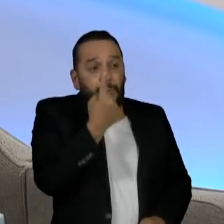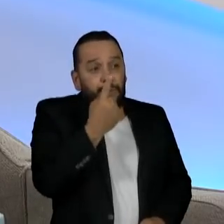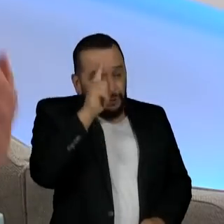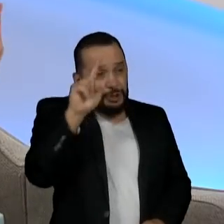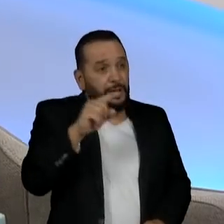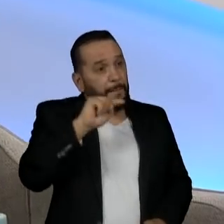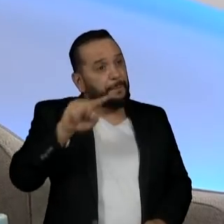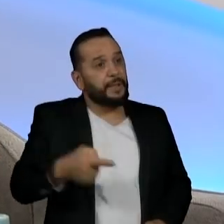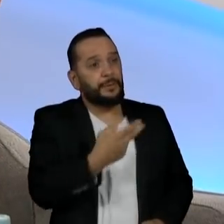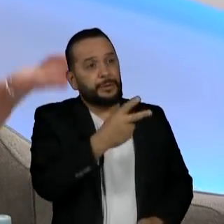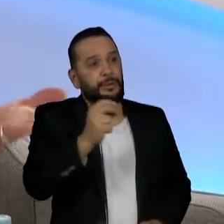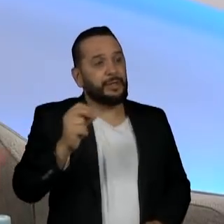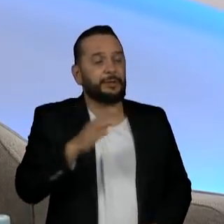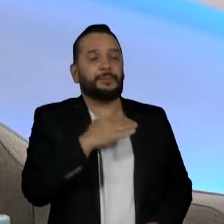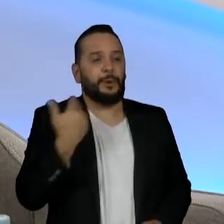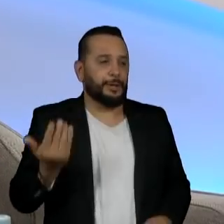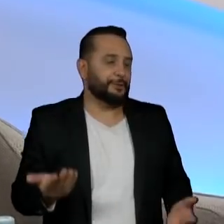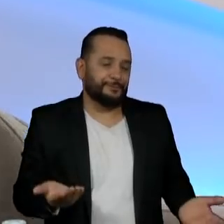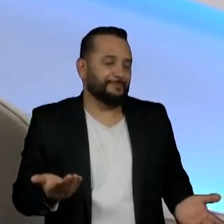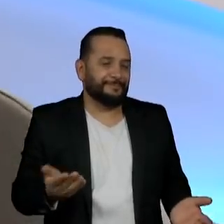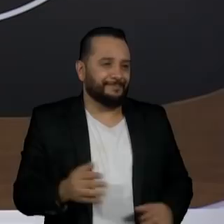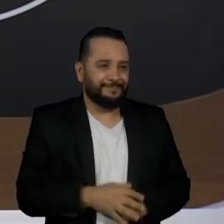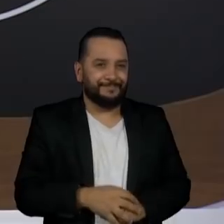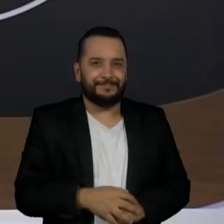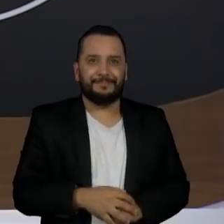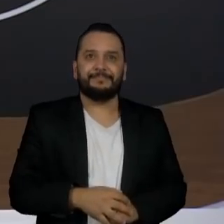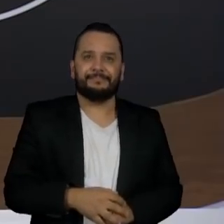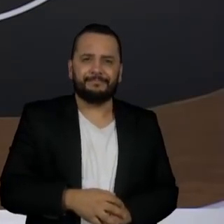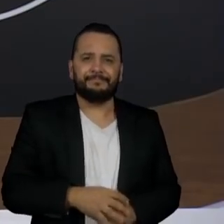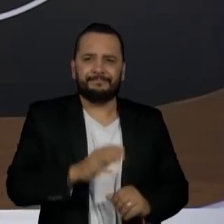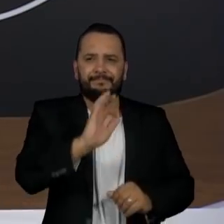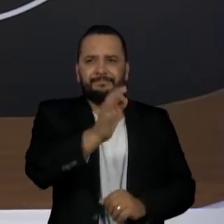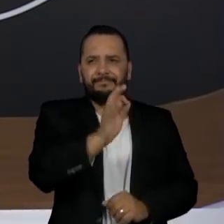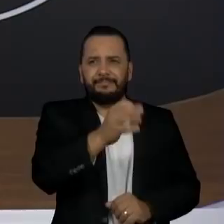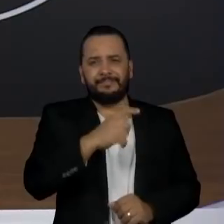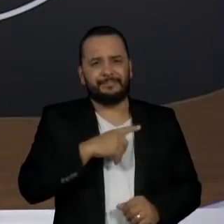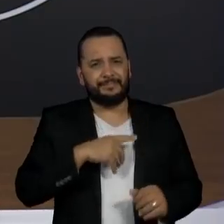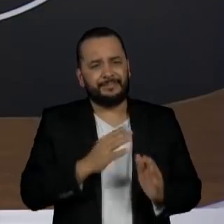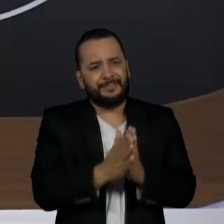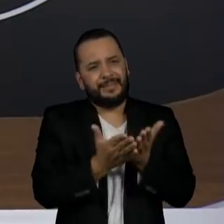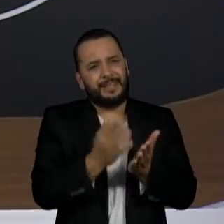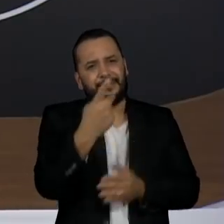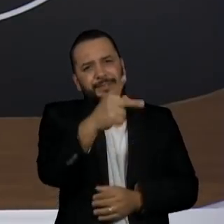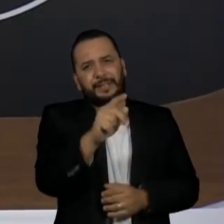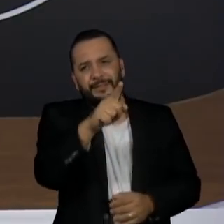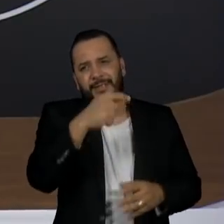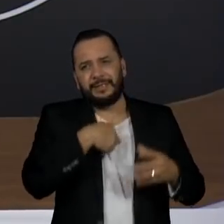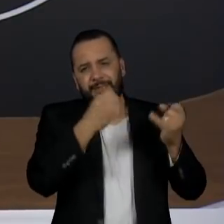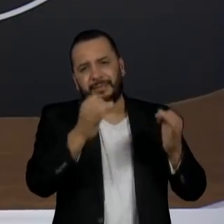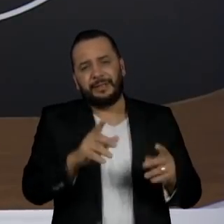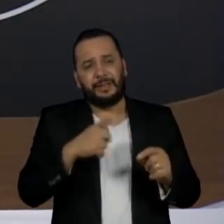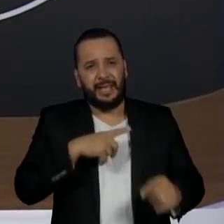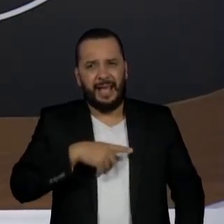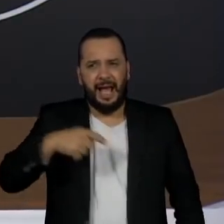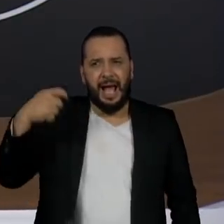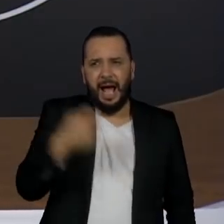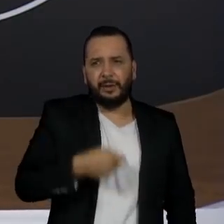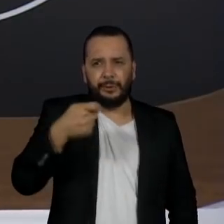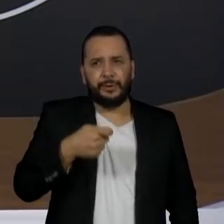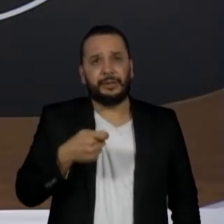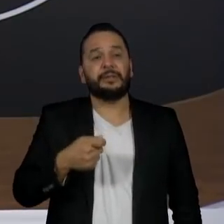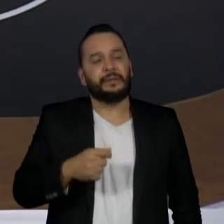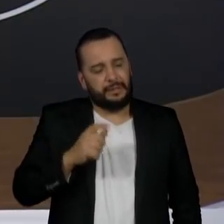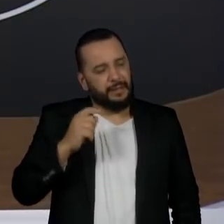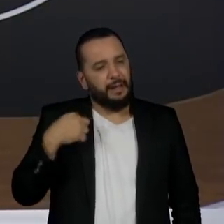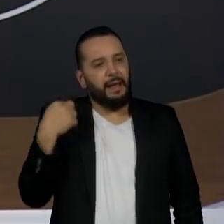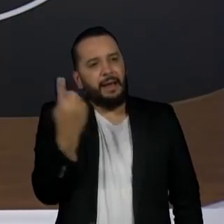A gente trata do passado, que é o presente, né? Exatamente isso. Nesse seu livro, você diz que o autoritarismo é a nossa essência,